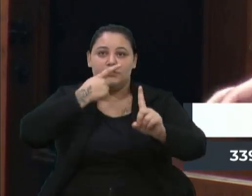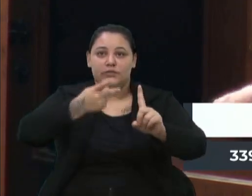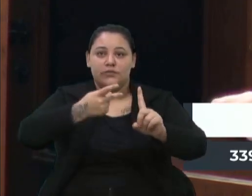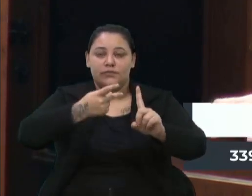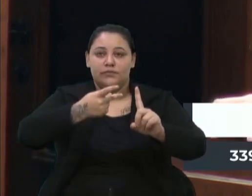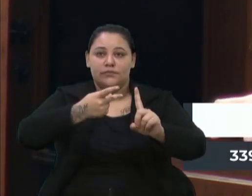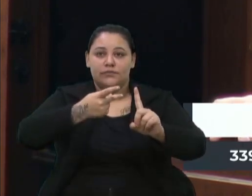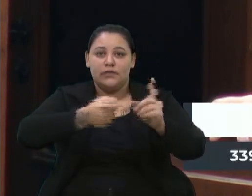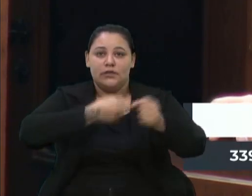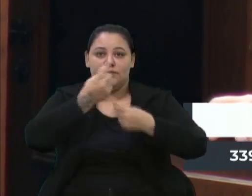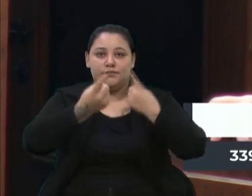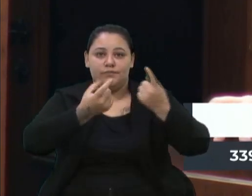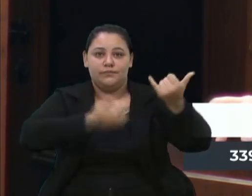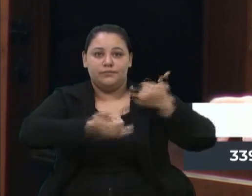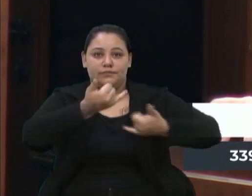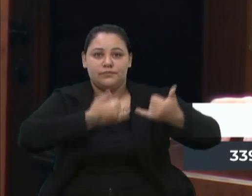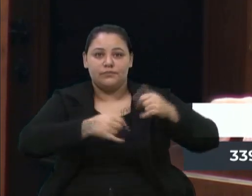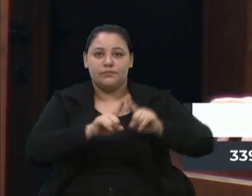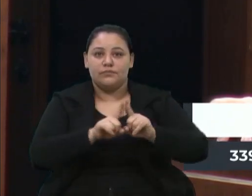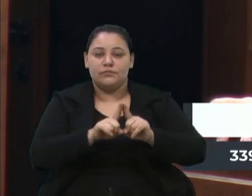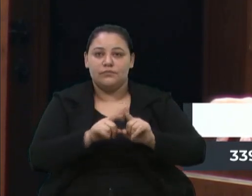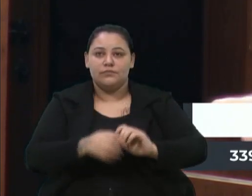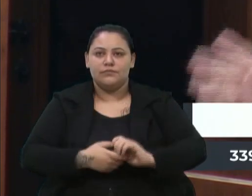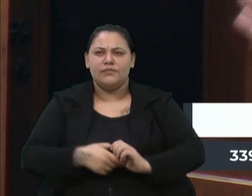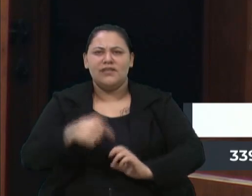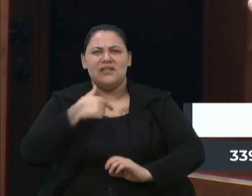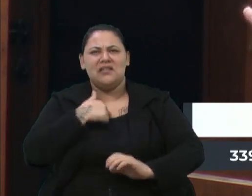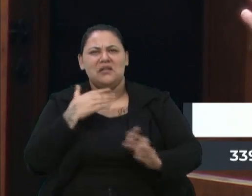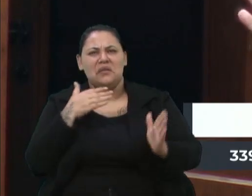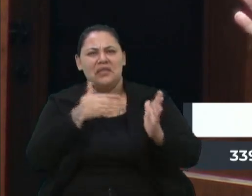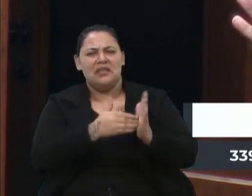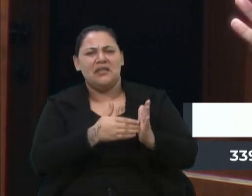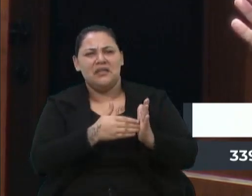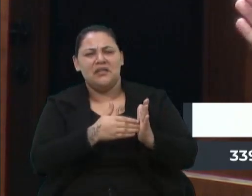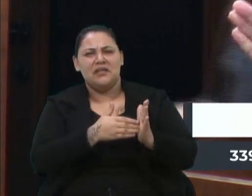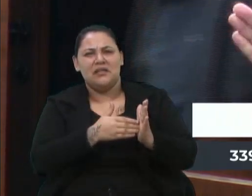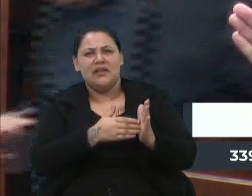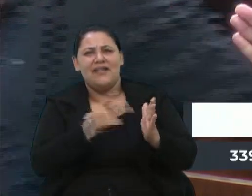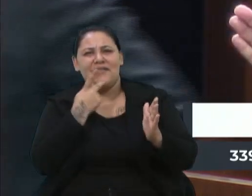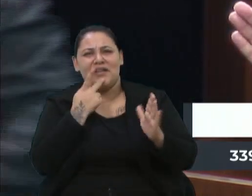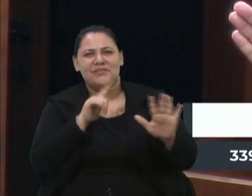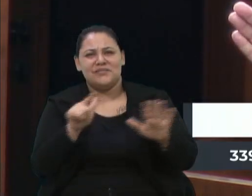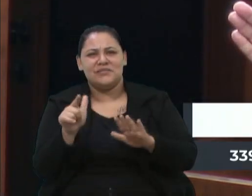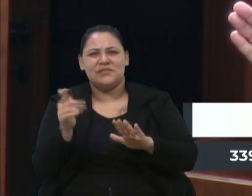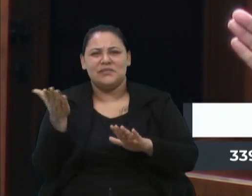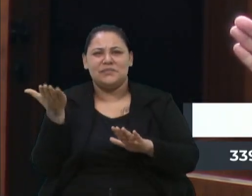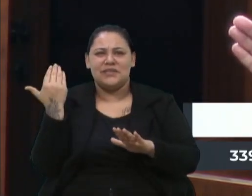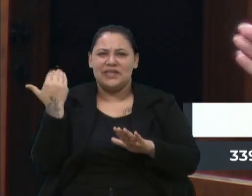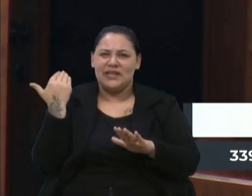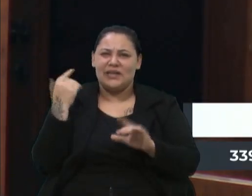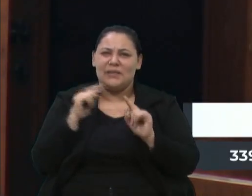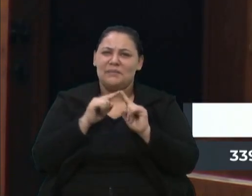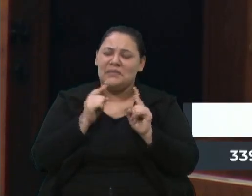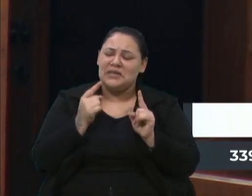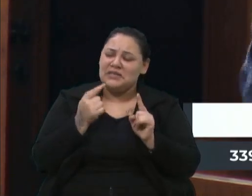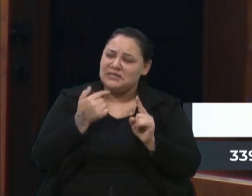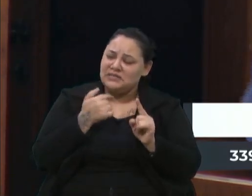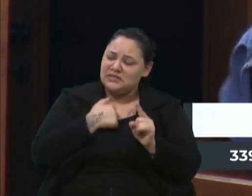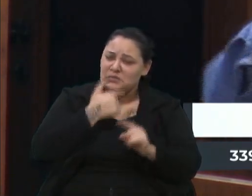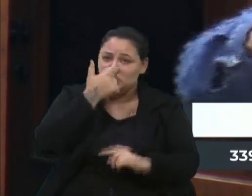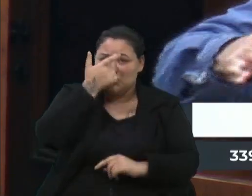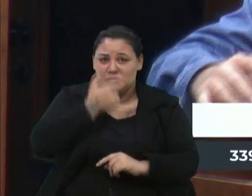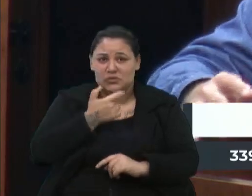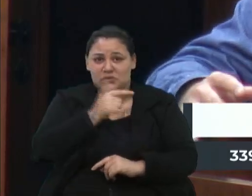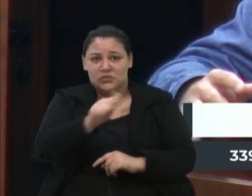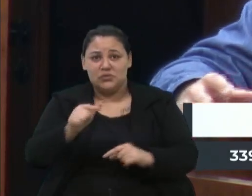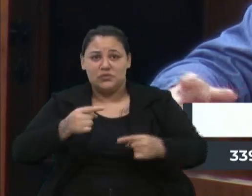alguns dados eu até ia ter abordado isso na semana passada mas acho que outras outras